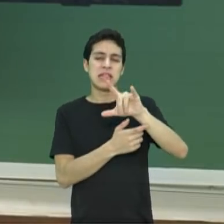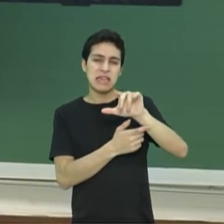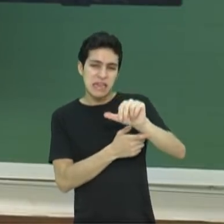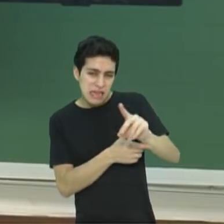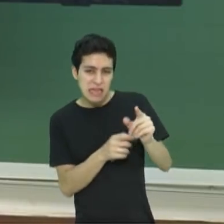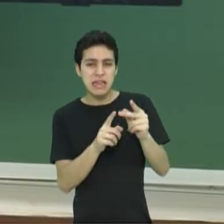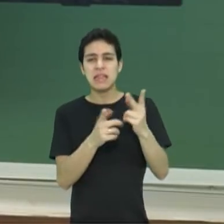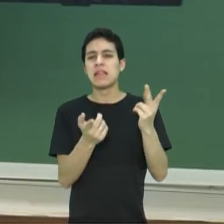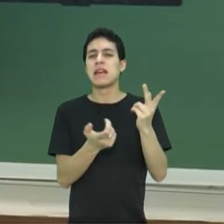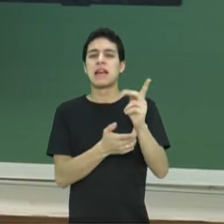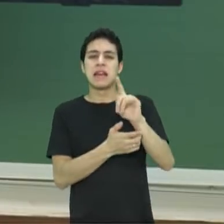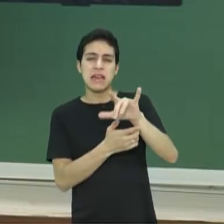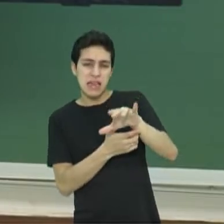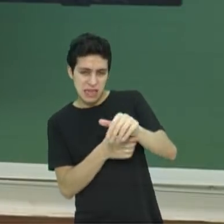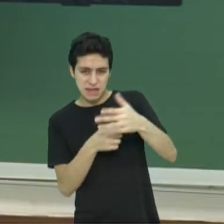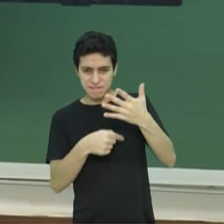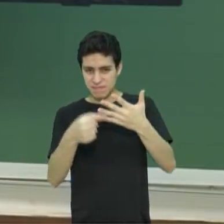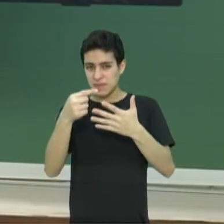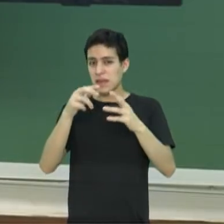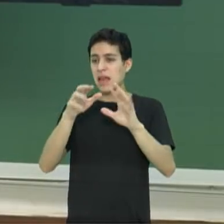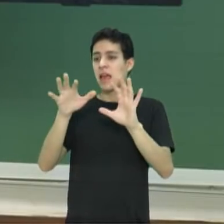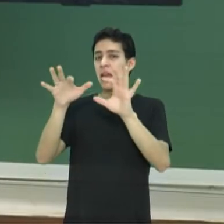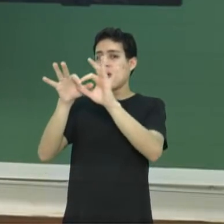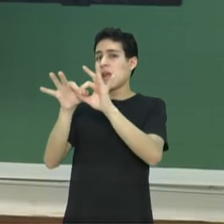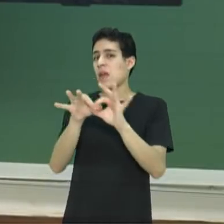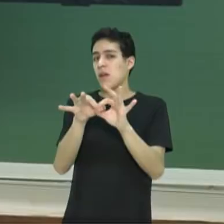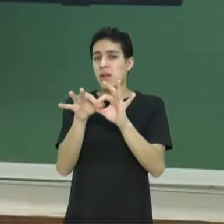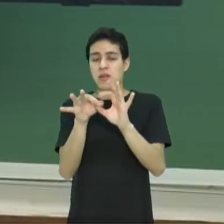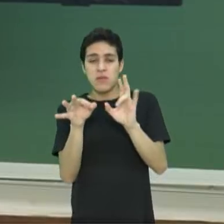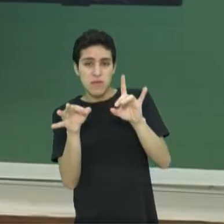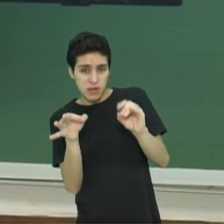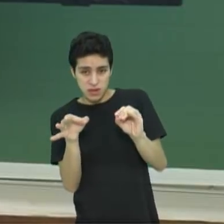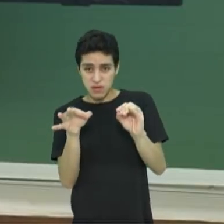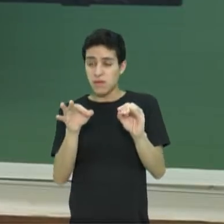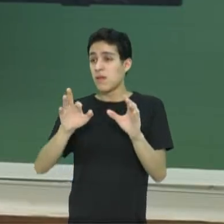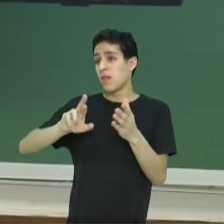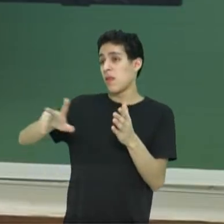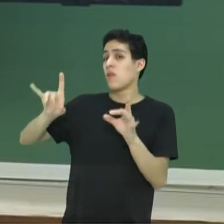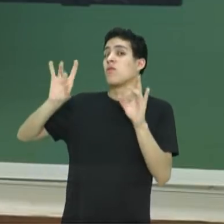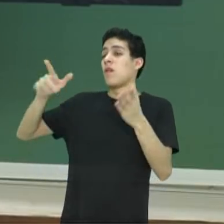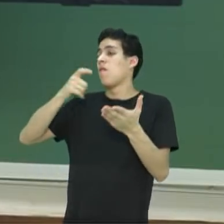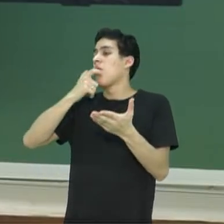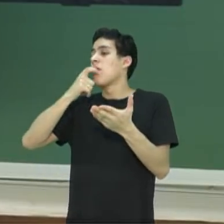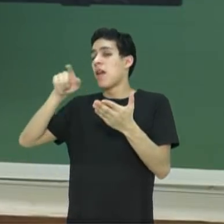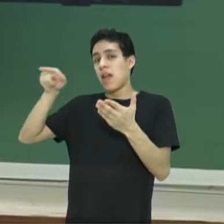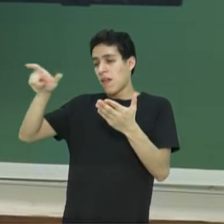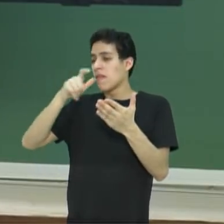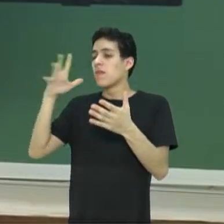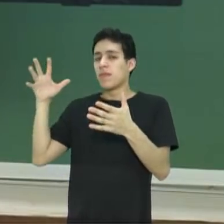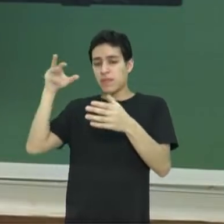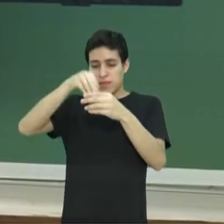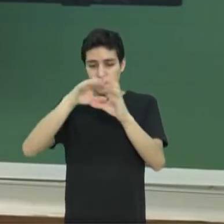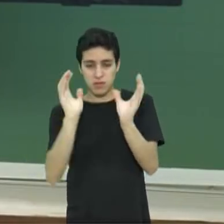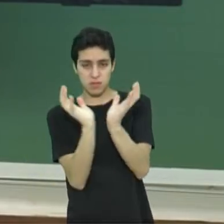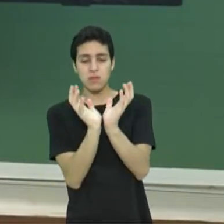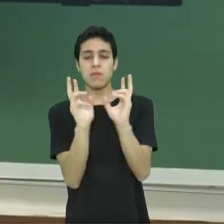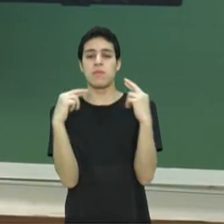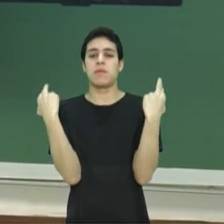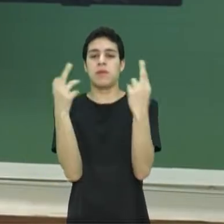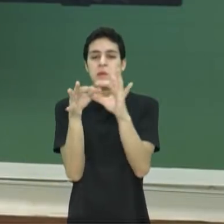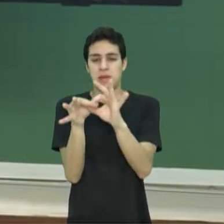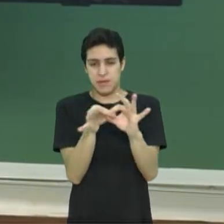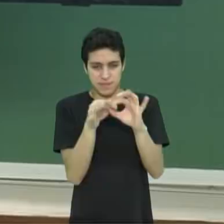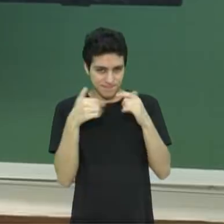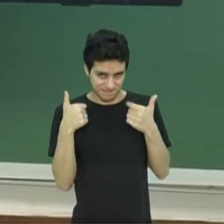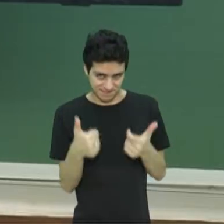Reino Unido, tá bom? Não é a Inglaterra, não é o Reino Unido, ela faz parte dele. Então vamos ao setor